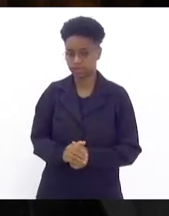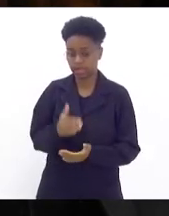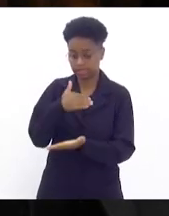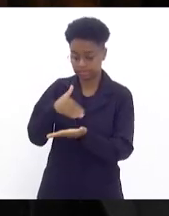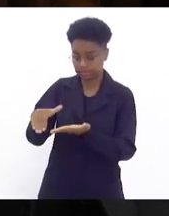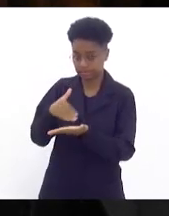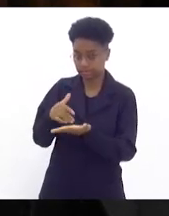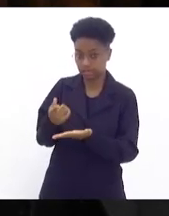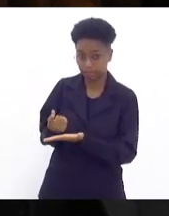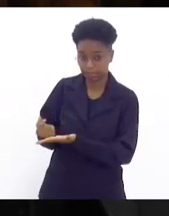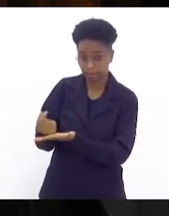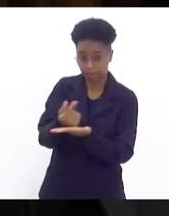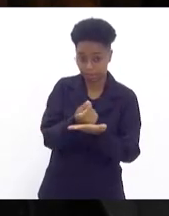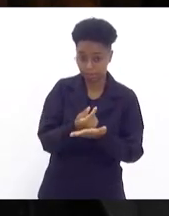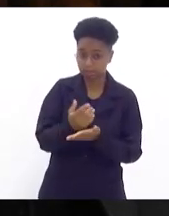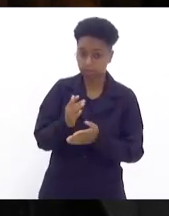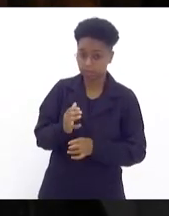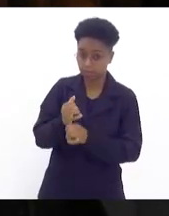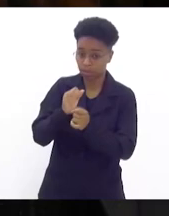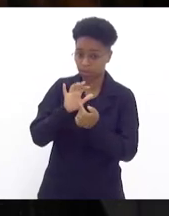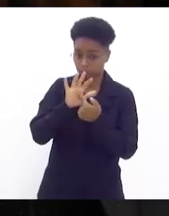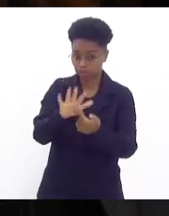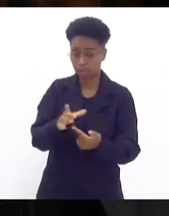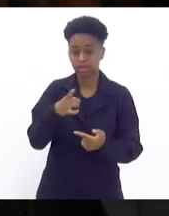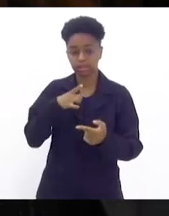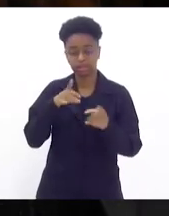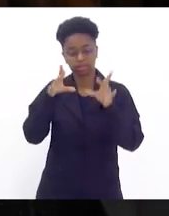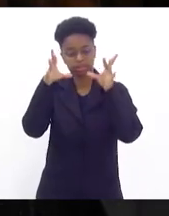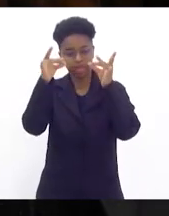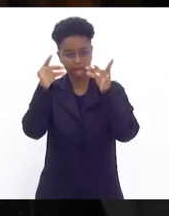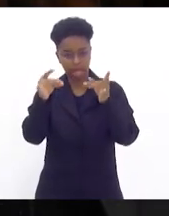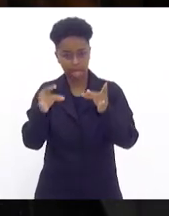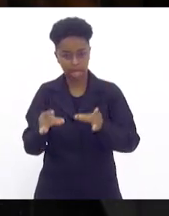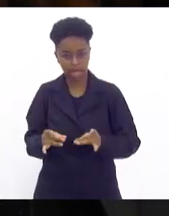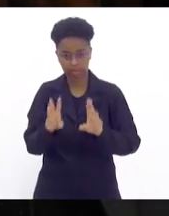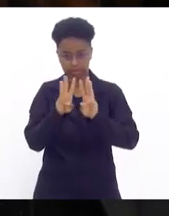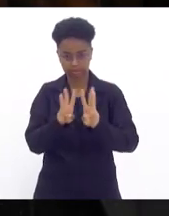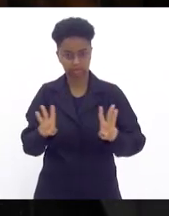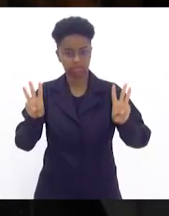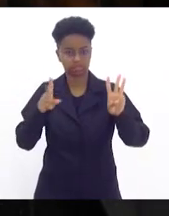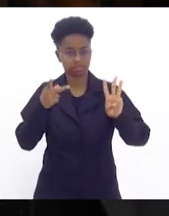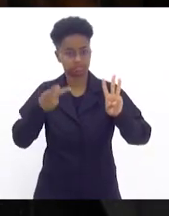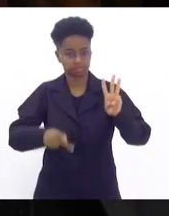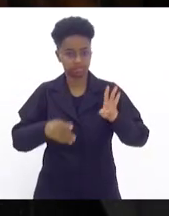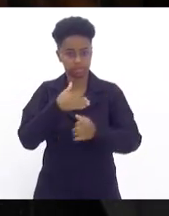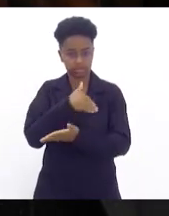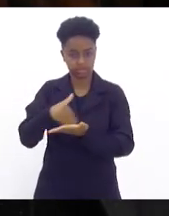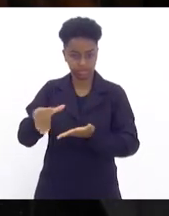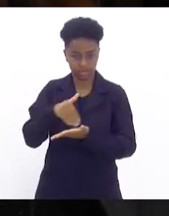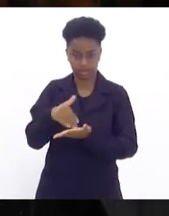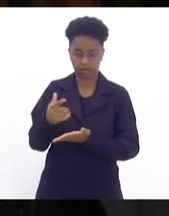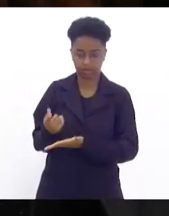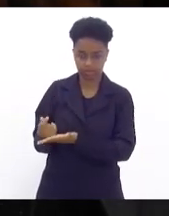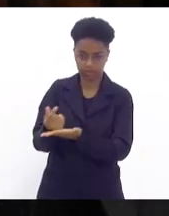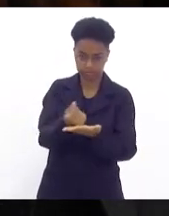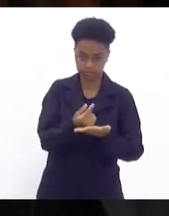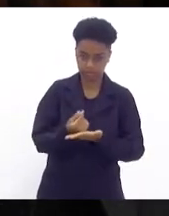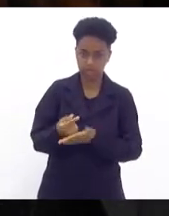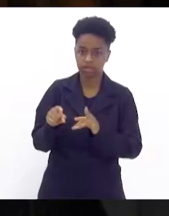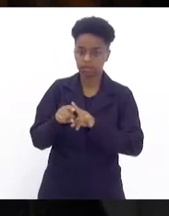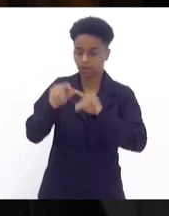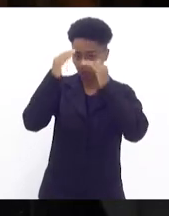secretaria de fazenda e que tá detalhado no site da secretaria de fazenda